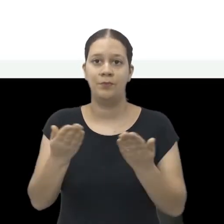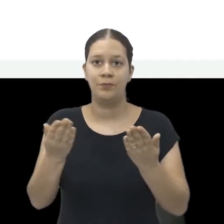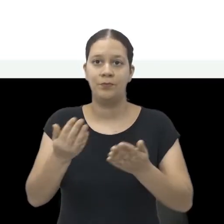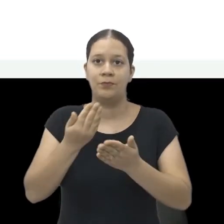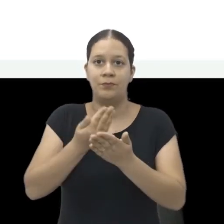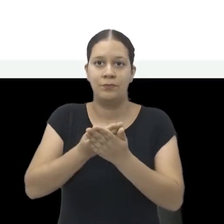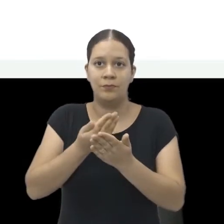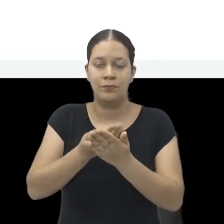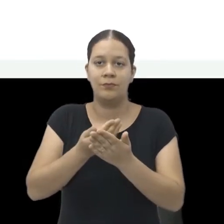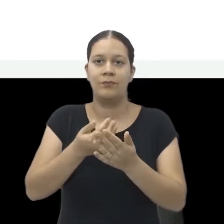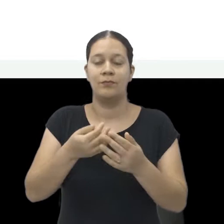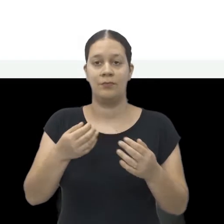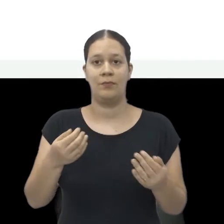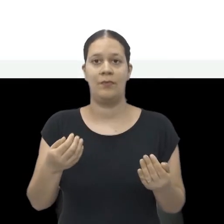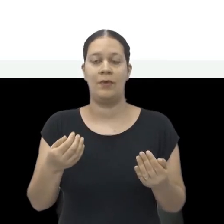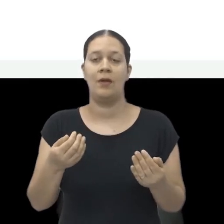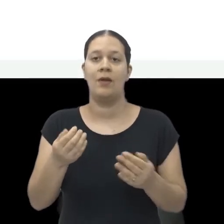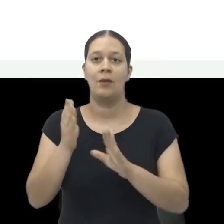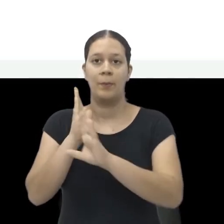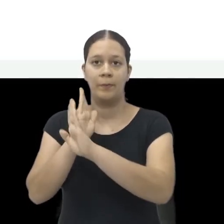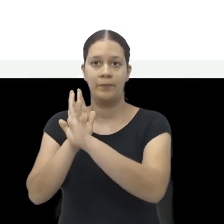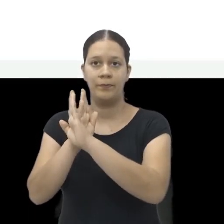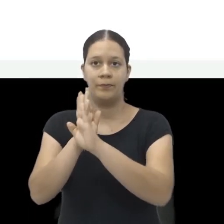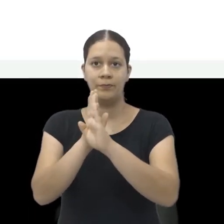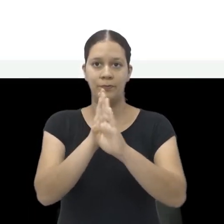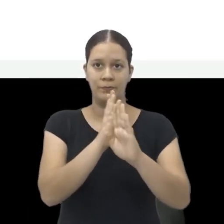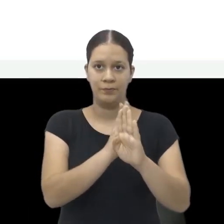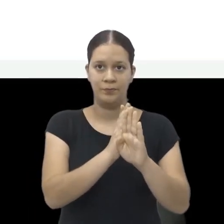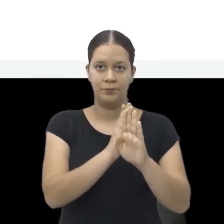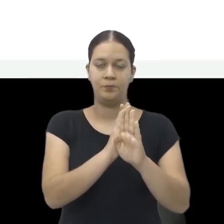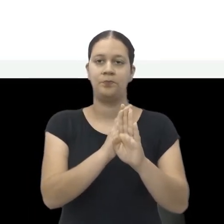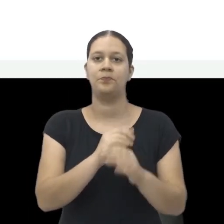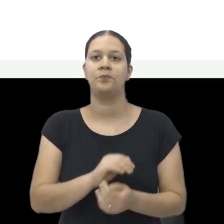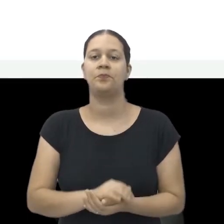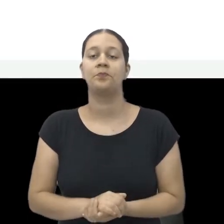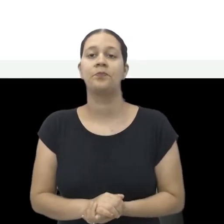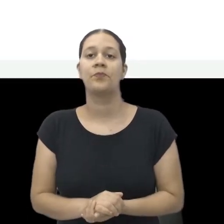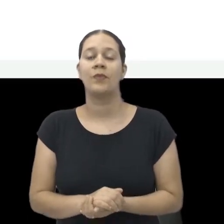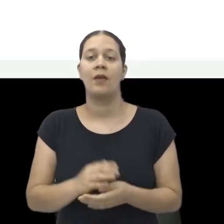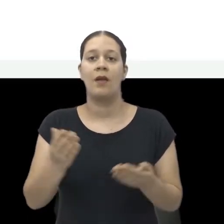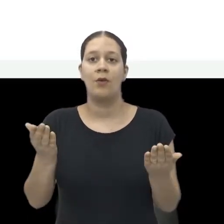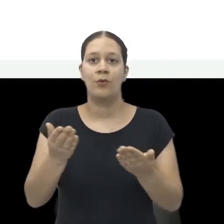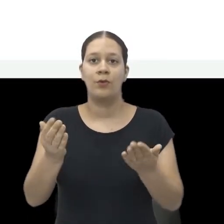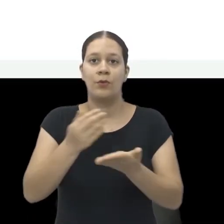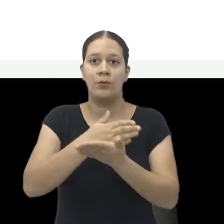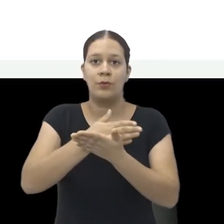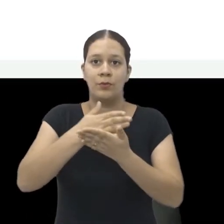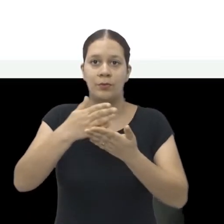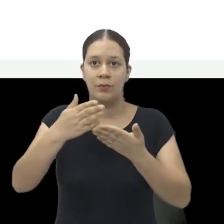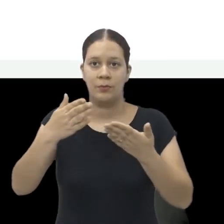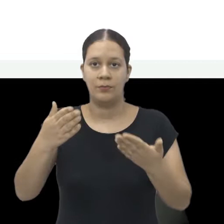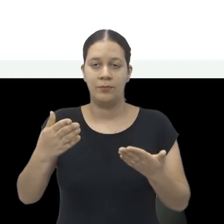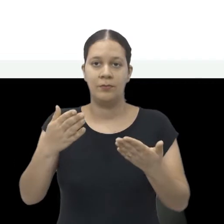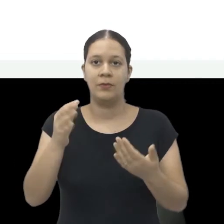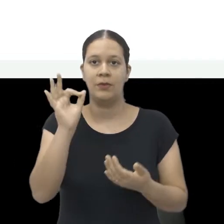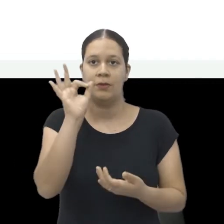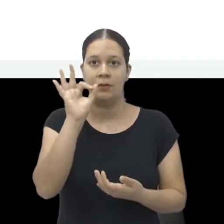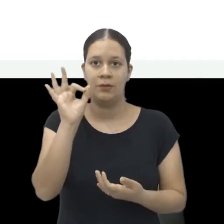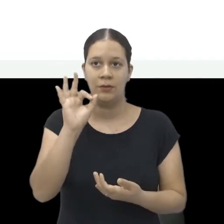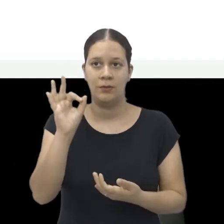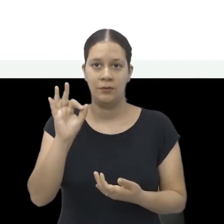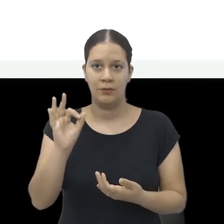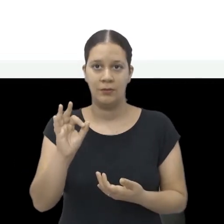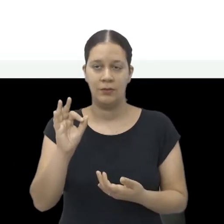não recursivas. Iremos dar ênfase às sequências não recursivas. Mas antes de começar, eu gostaria